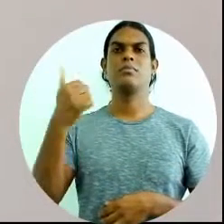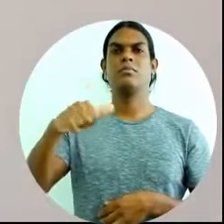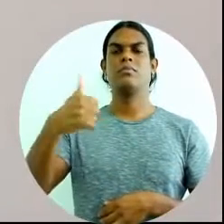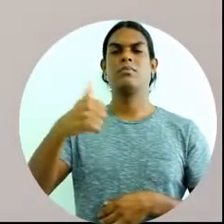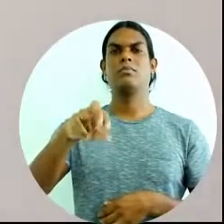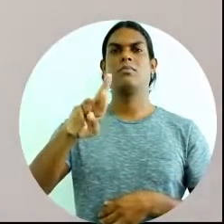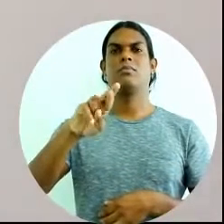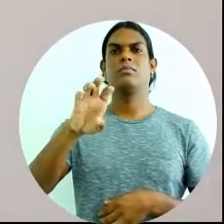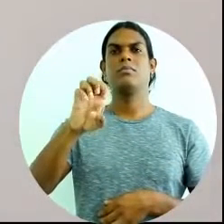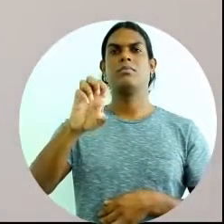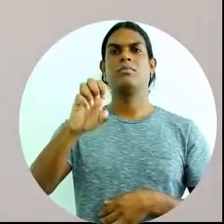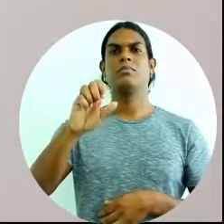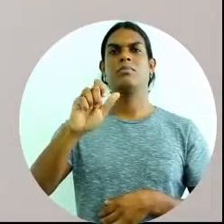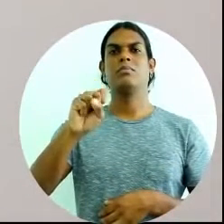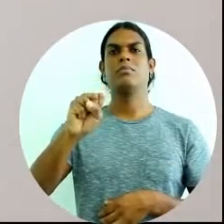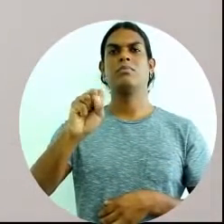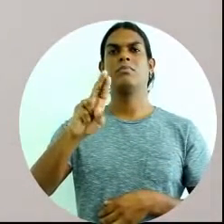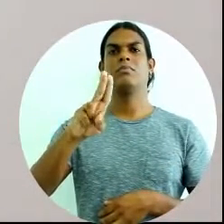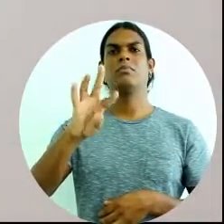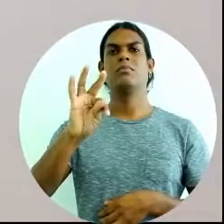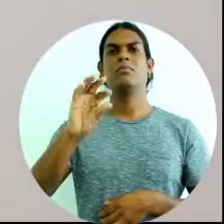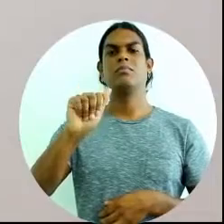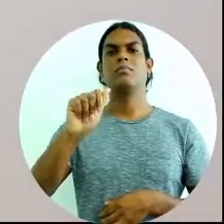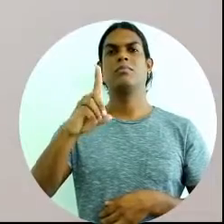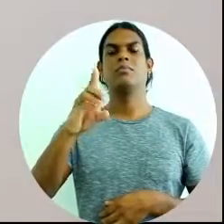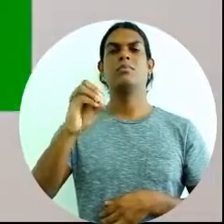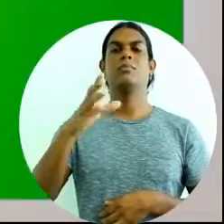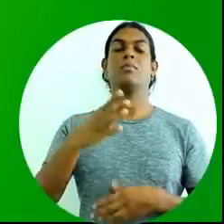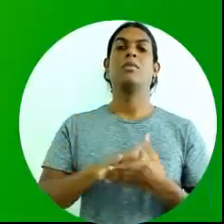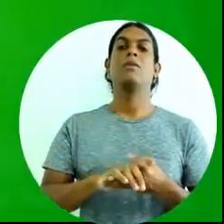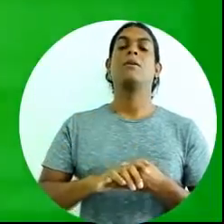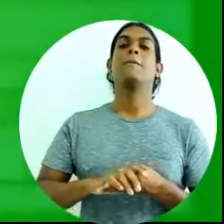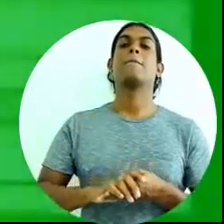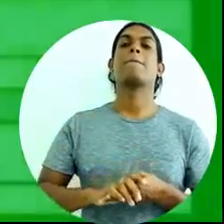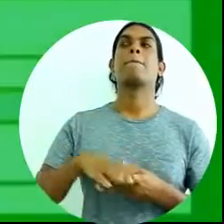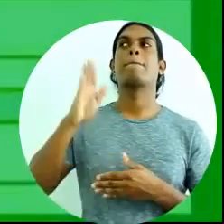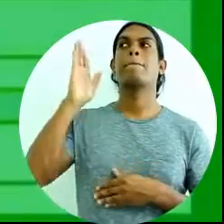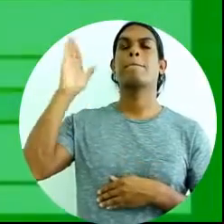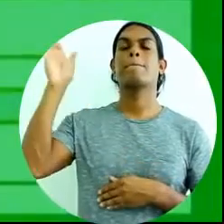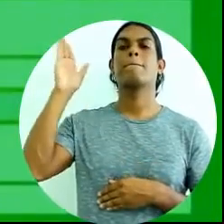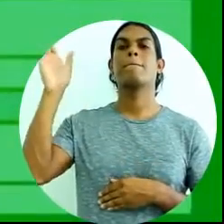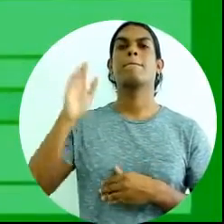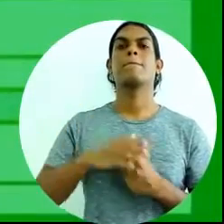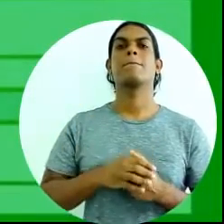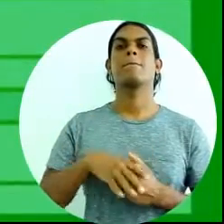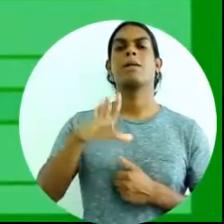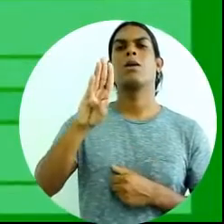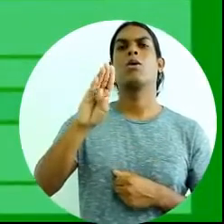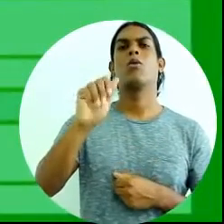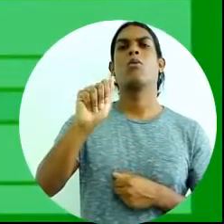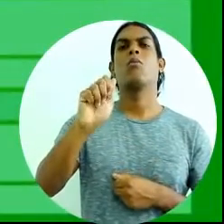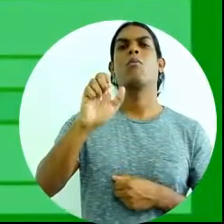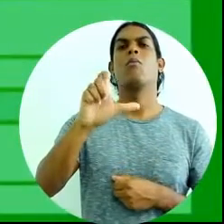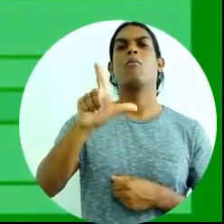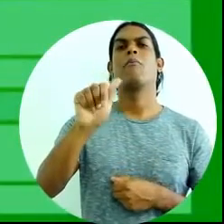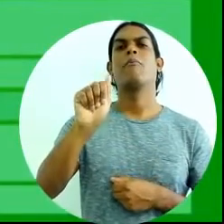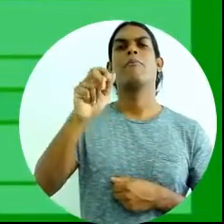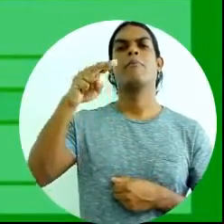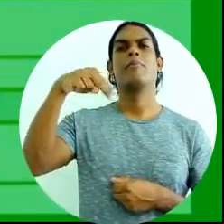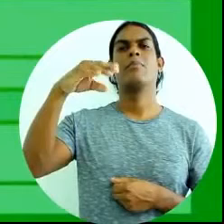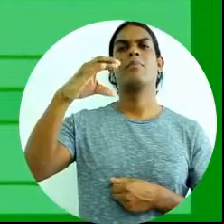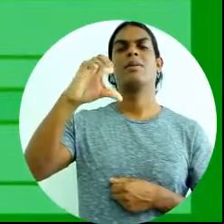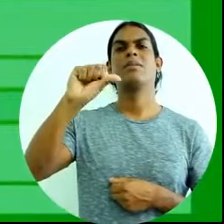de resultado é o baseado no BSC, o Balance Scorecard. Por exemplo, nós temos objetivos corporativos, tais